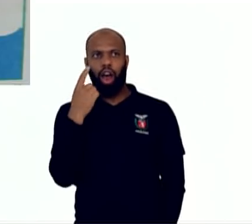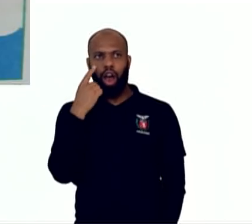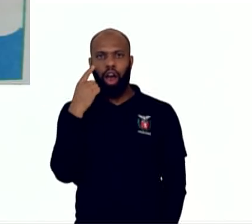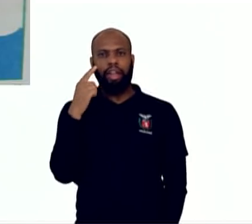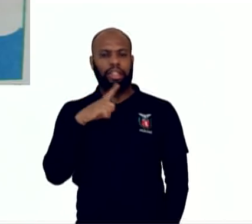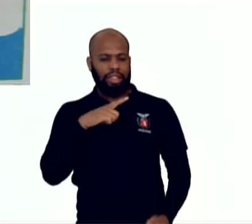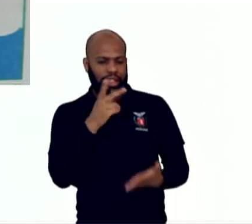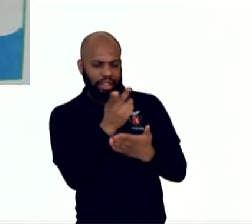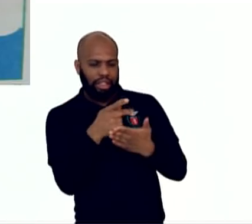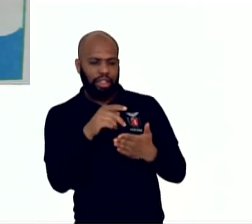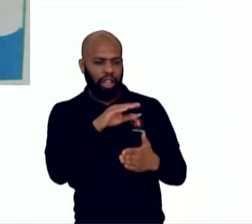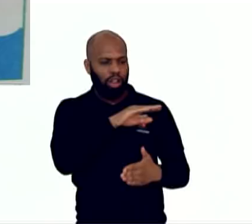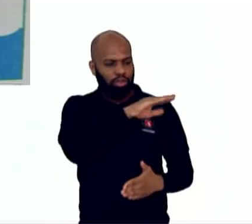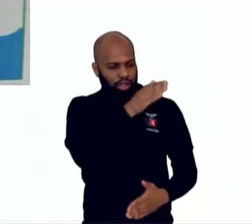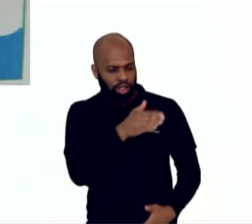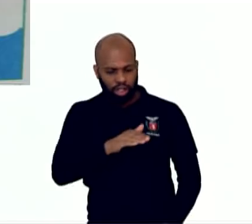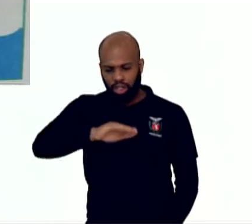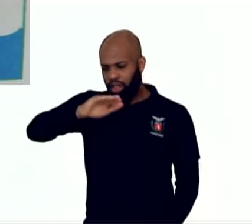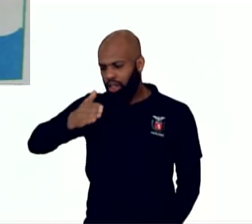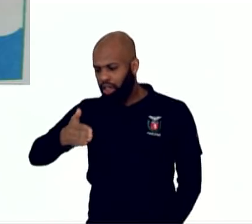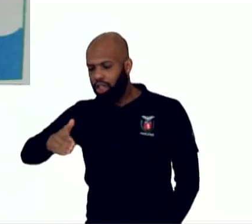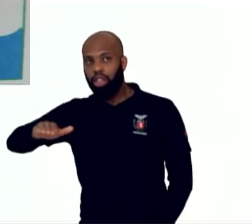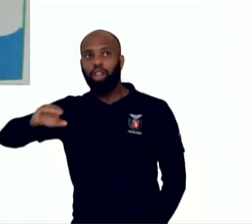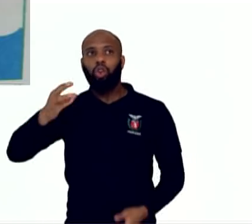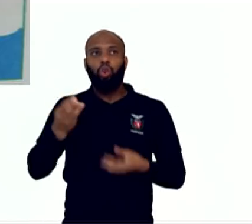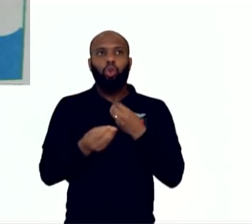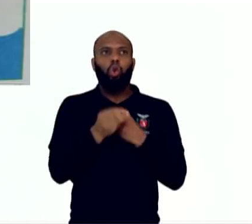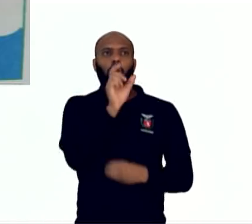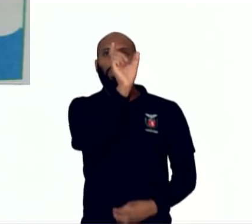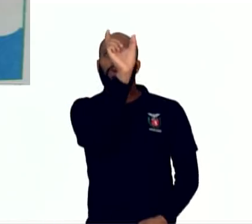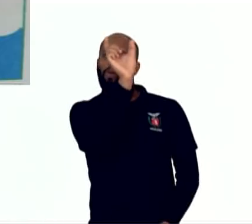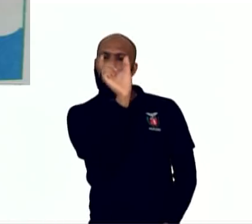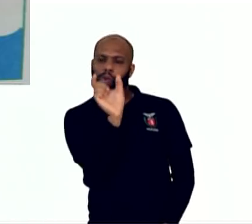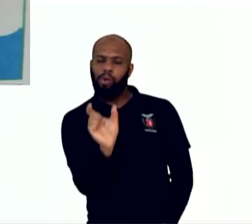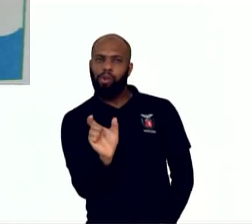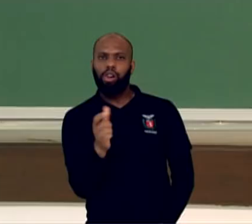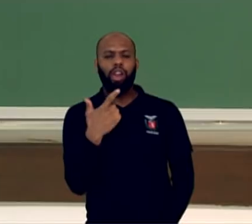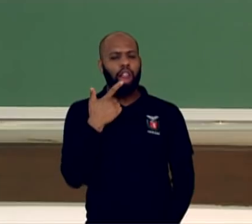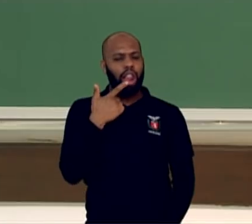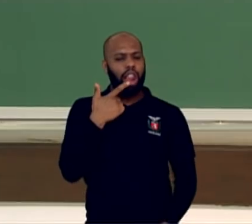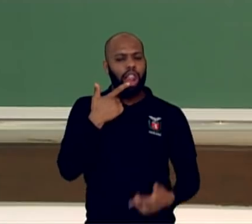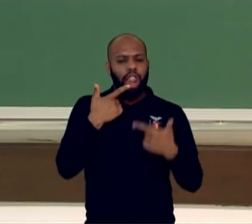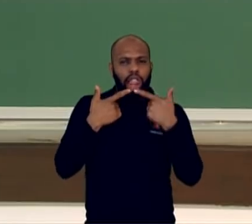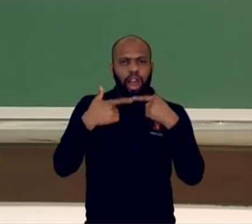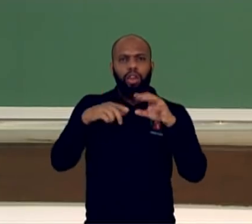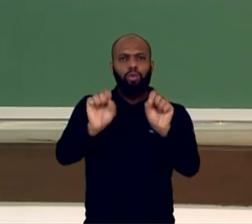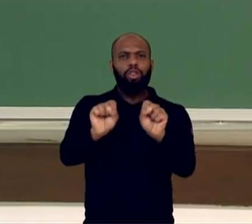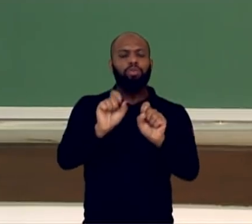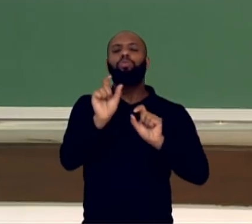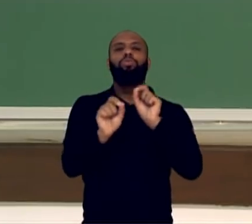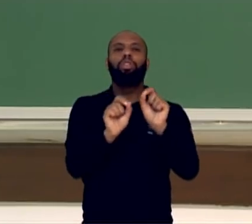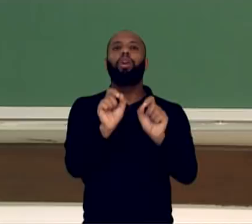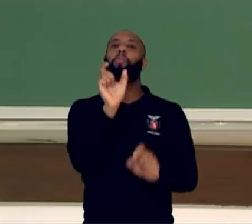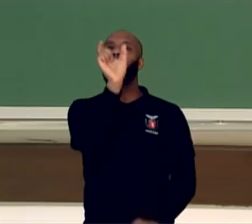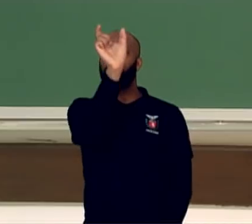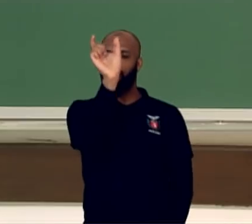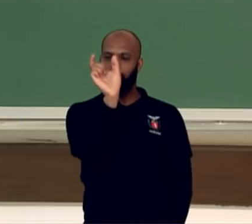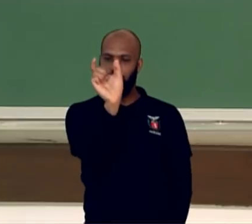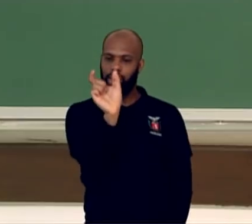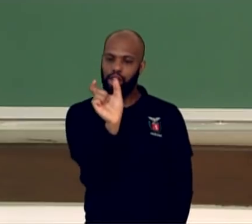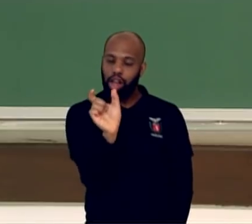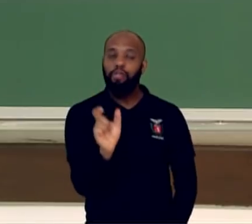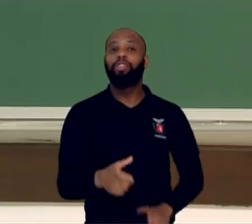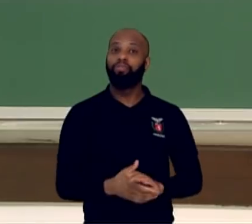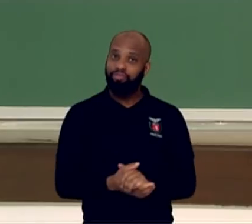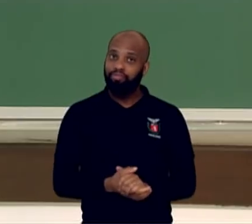ondinhas, observe como as palavras estão colocadas na página. E linguísticos, as palavras, né? E